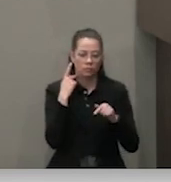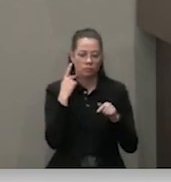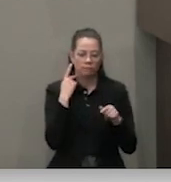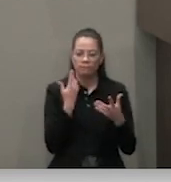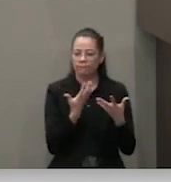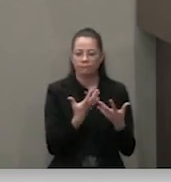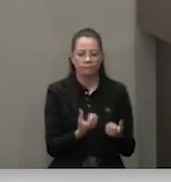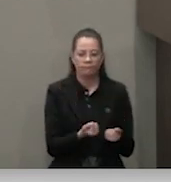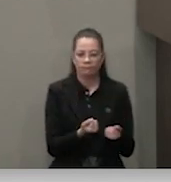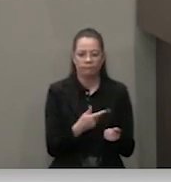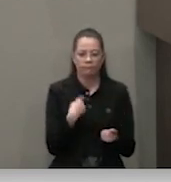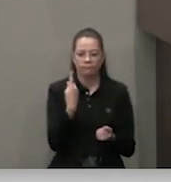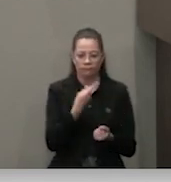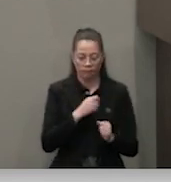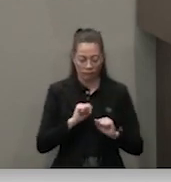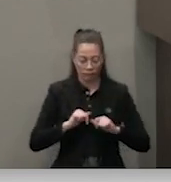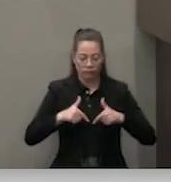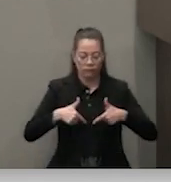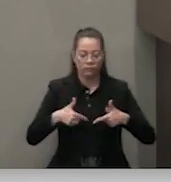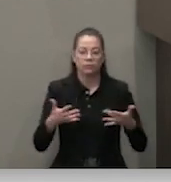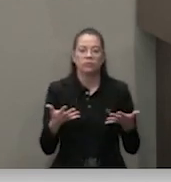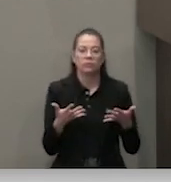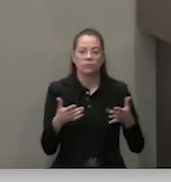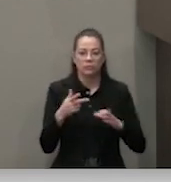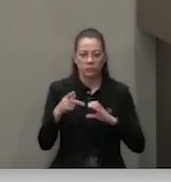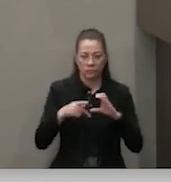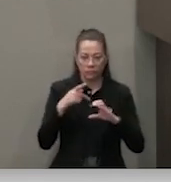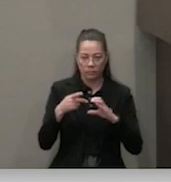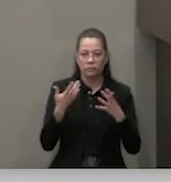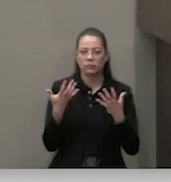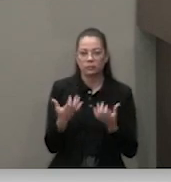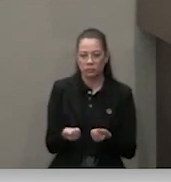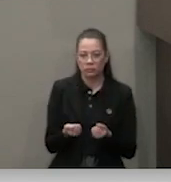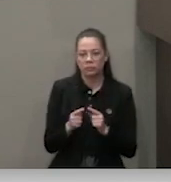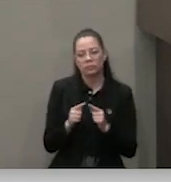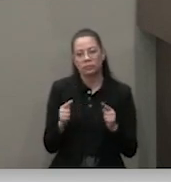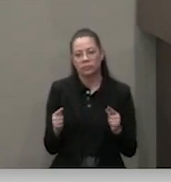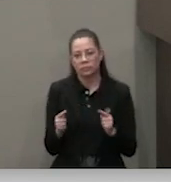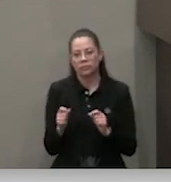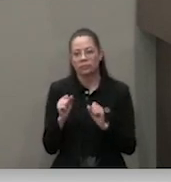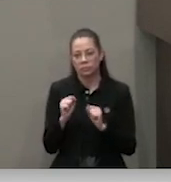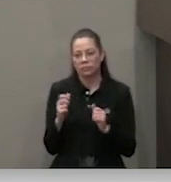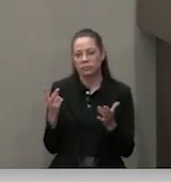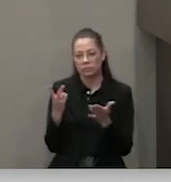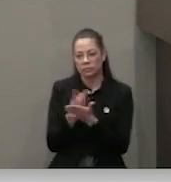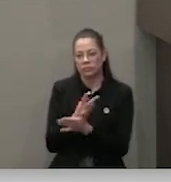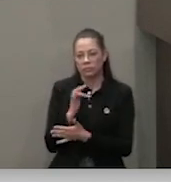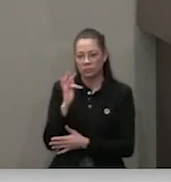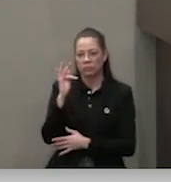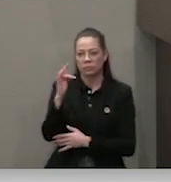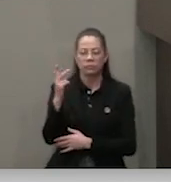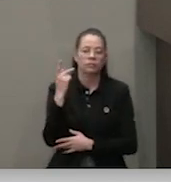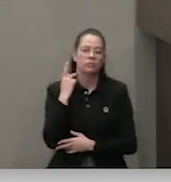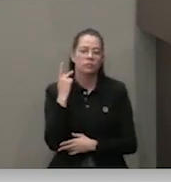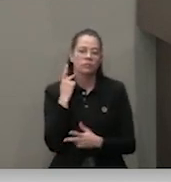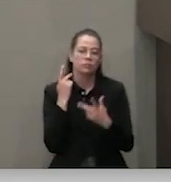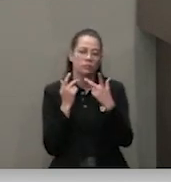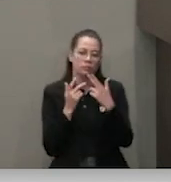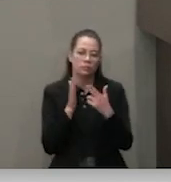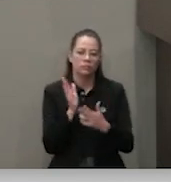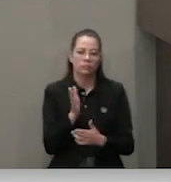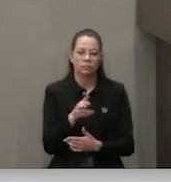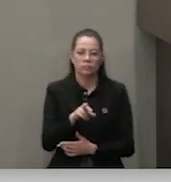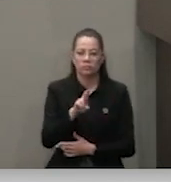contrário Então nós nos posicionamos aqui nessa Tribuna favoráveis Mas provavelmente venha negado assim como veio